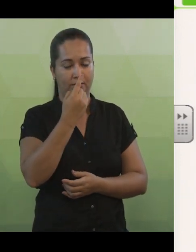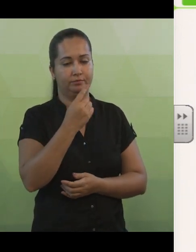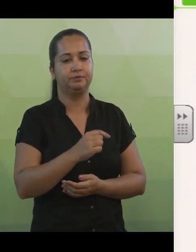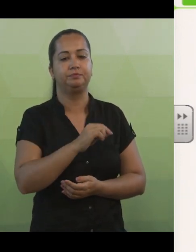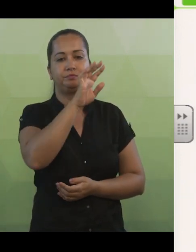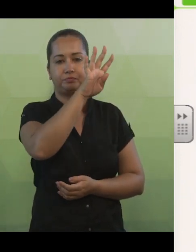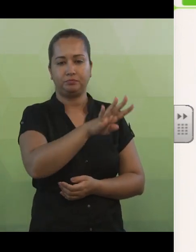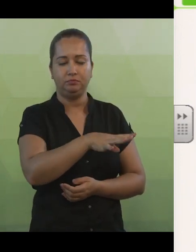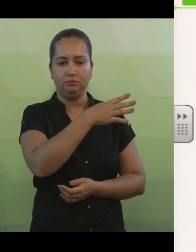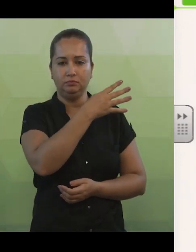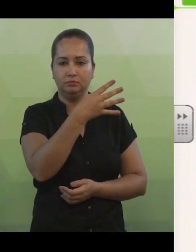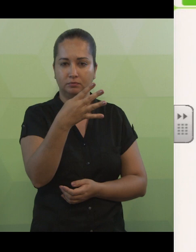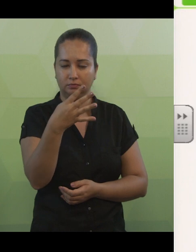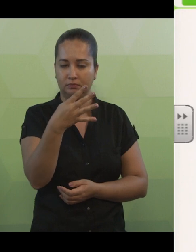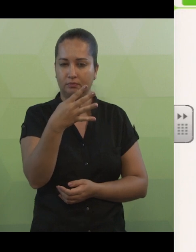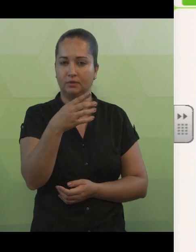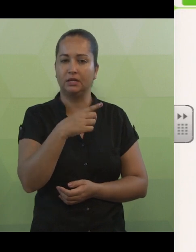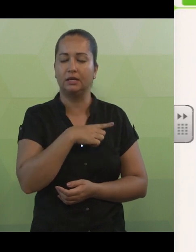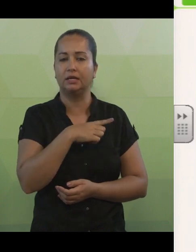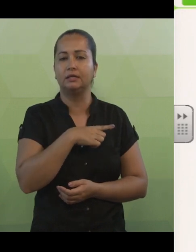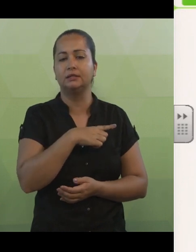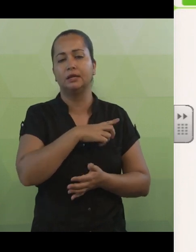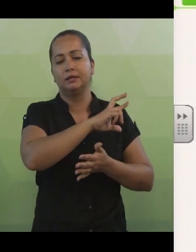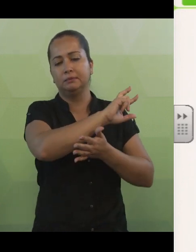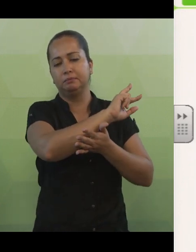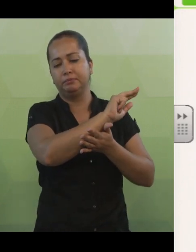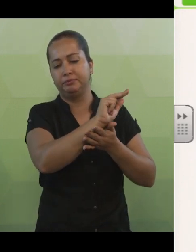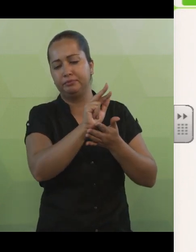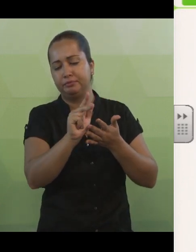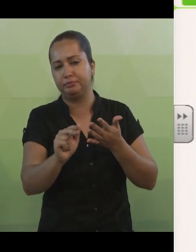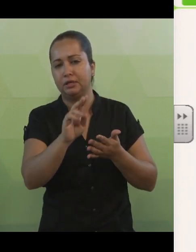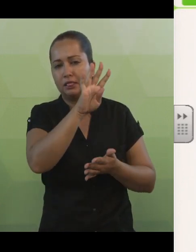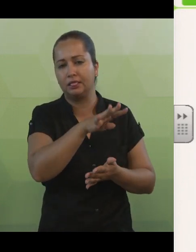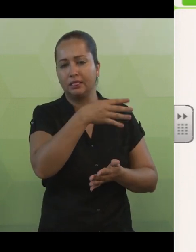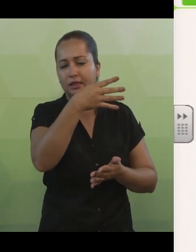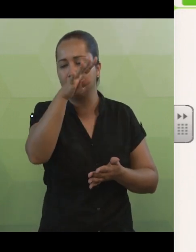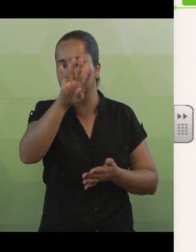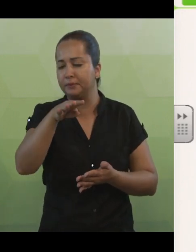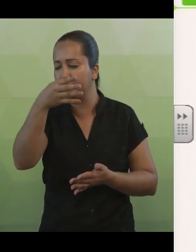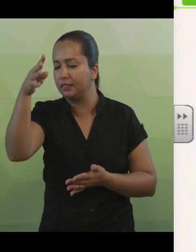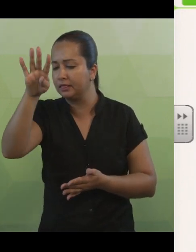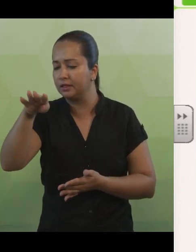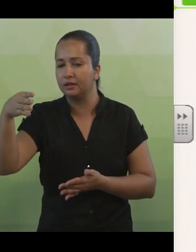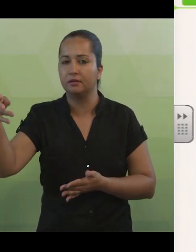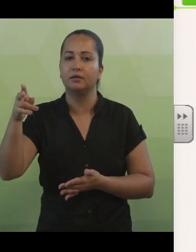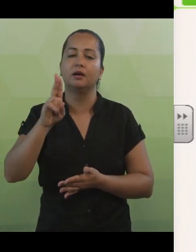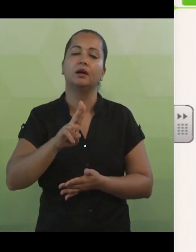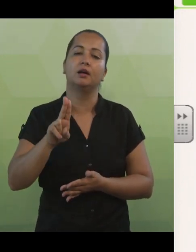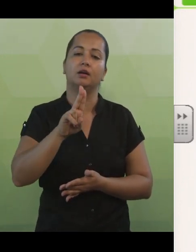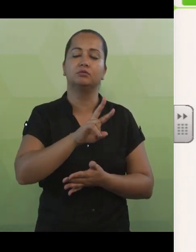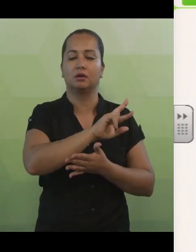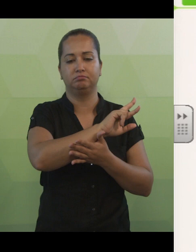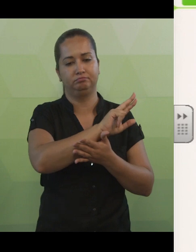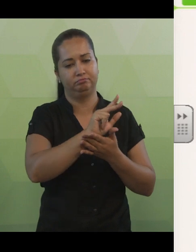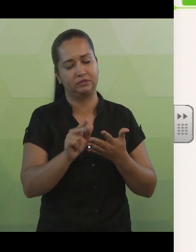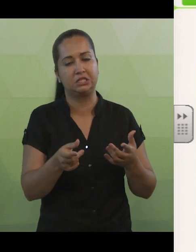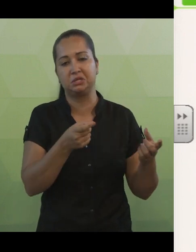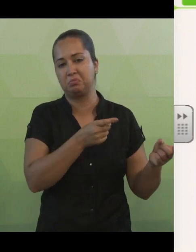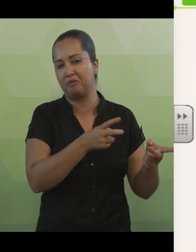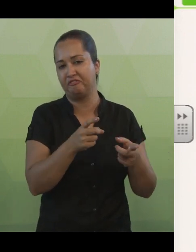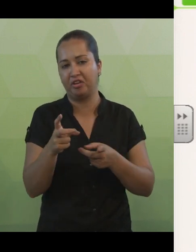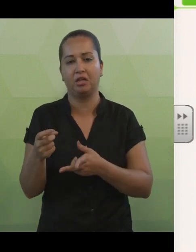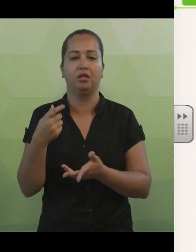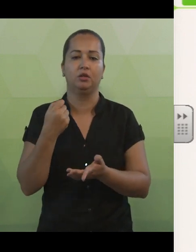dados corporativo, onde existem centenas ou até milhares de tabelas para atender às diversas áreas de negócio, por exemplo,